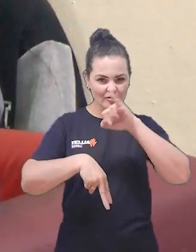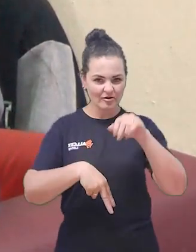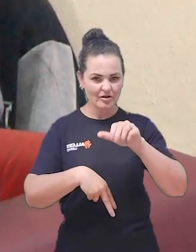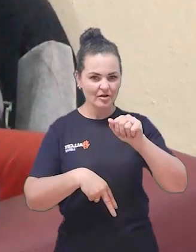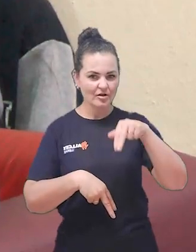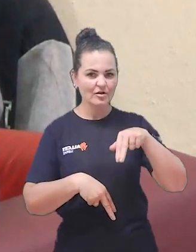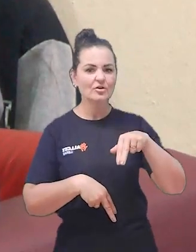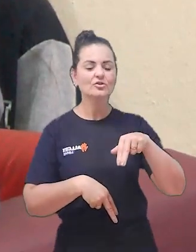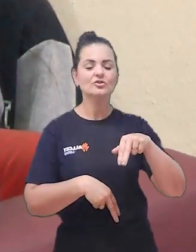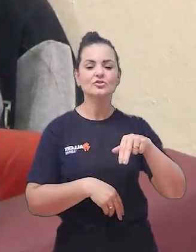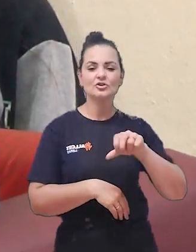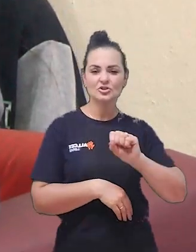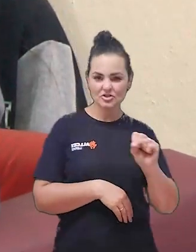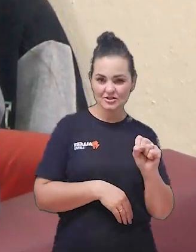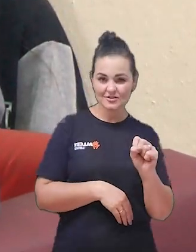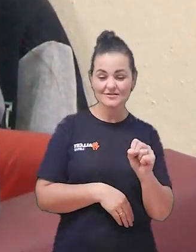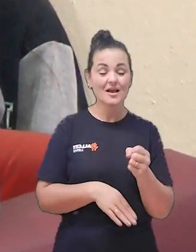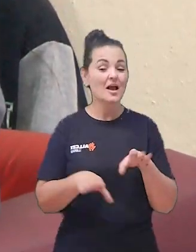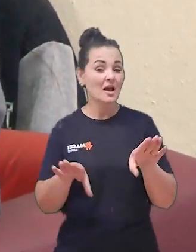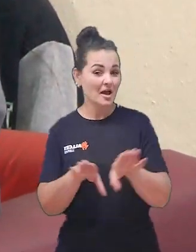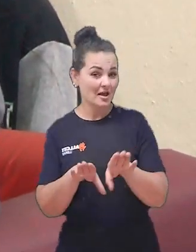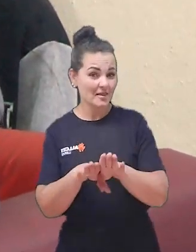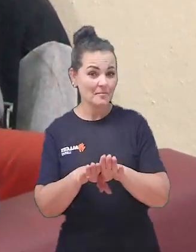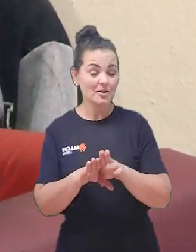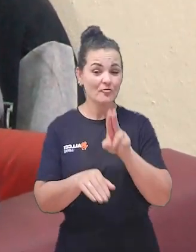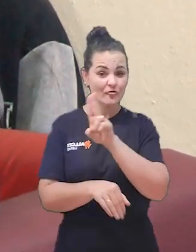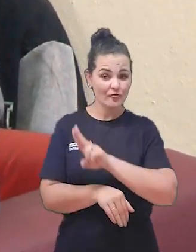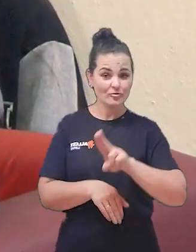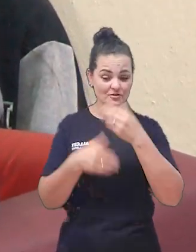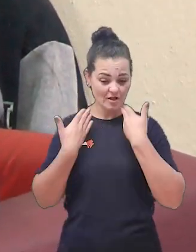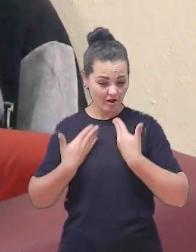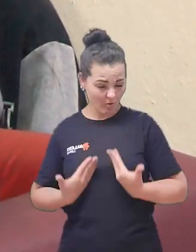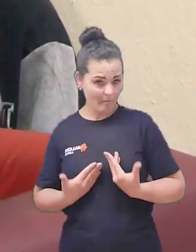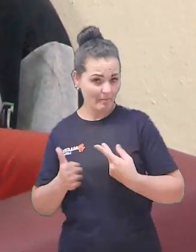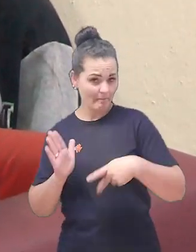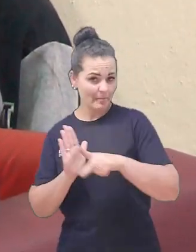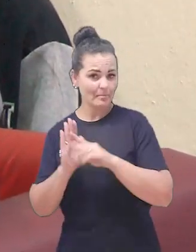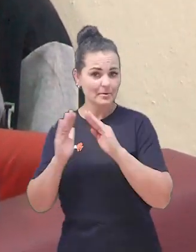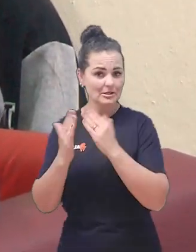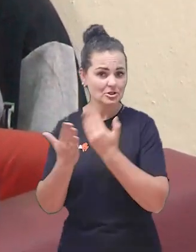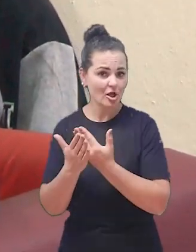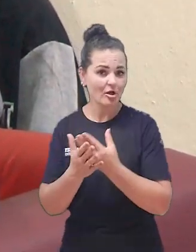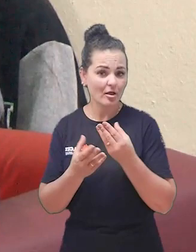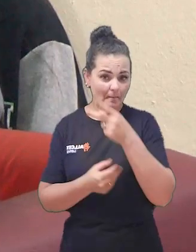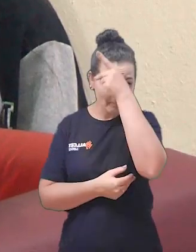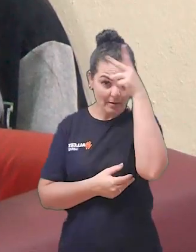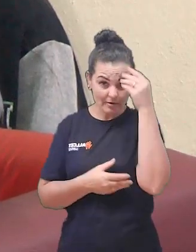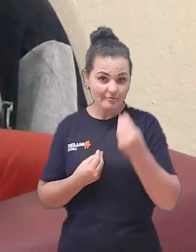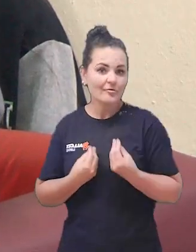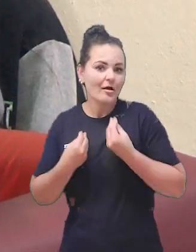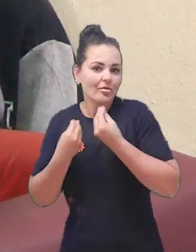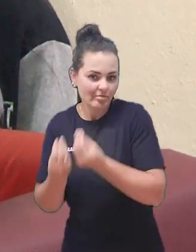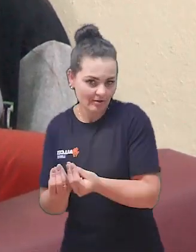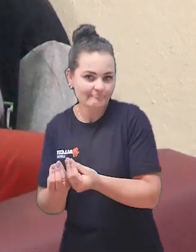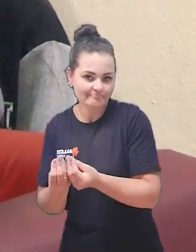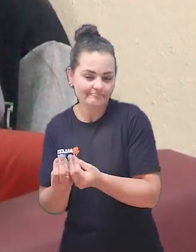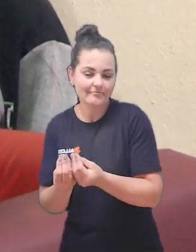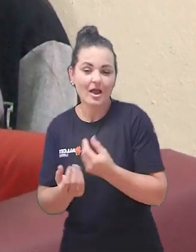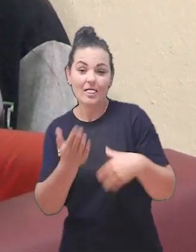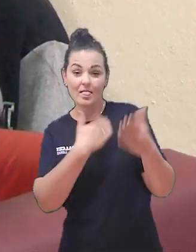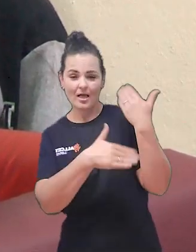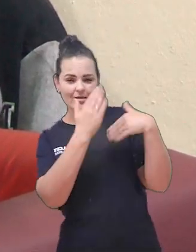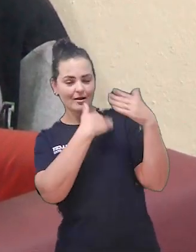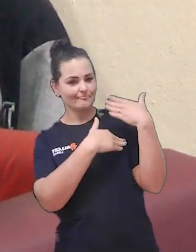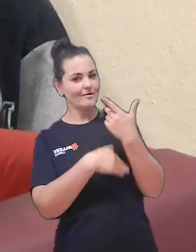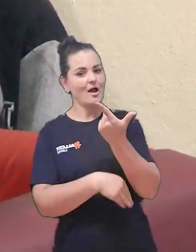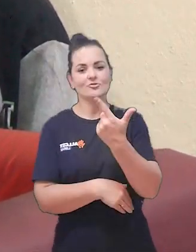uniforme doado, comprado pela prefeitura, que podem estar usando, né? Naquela época não tínhamos esse